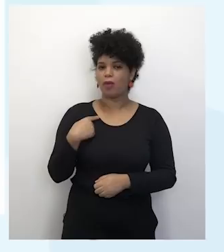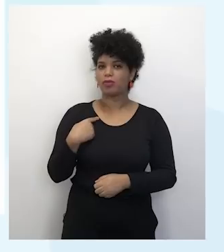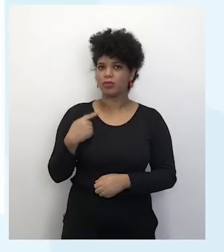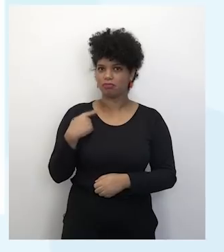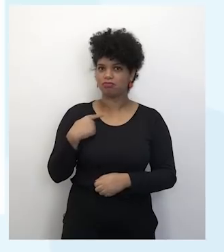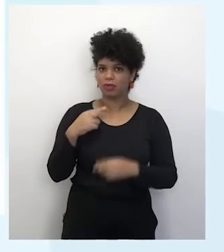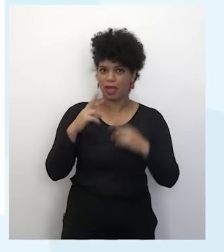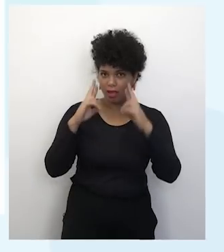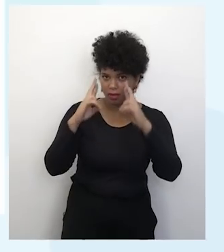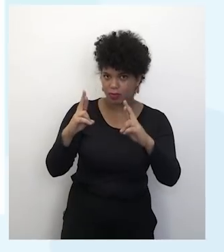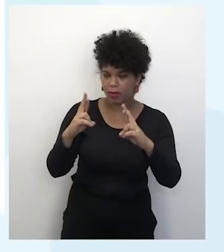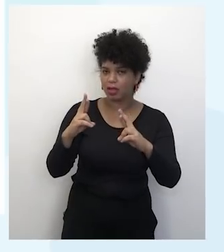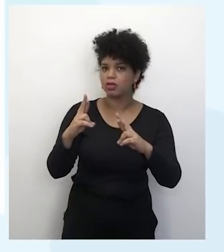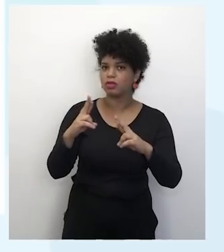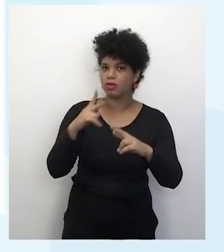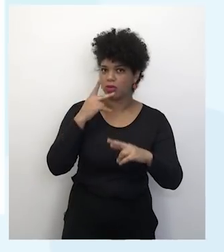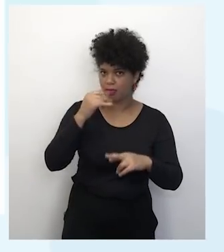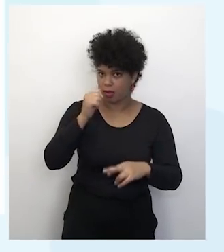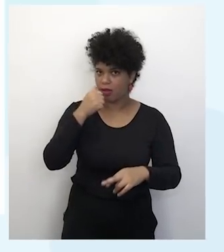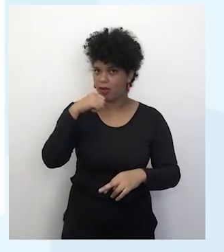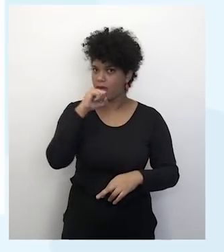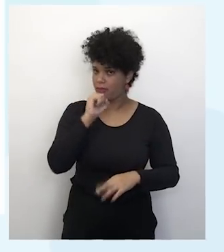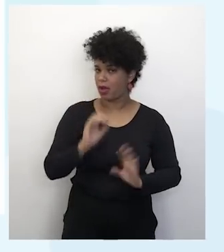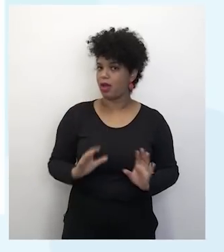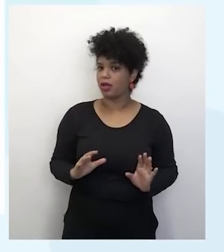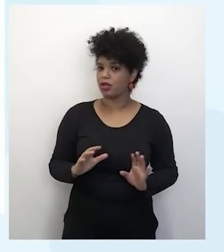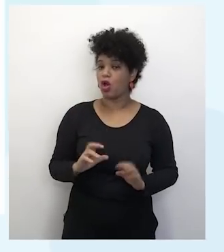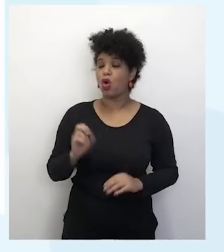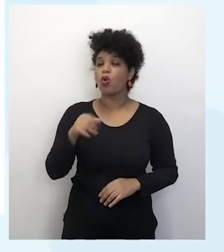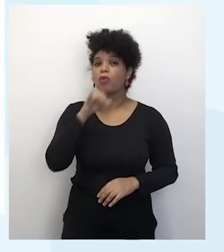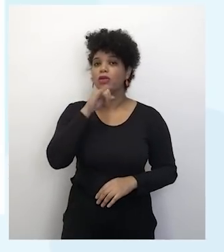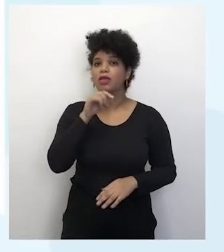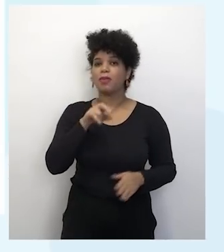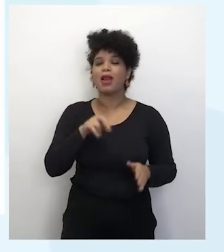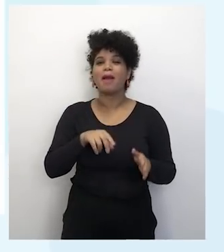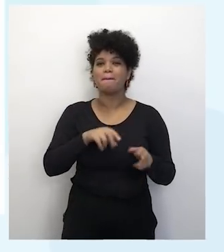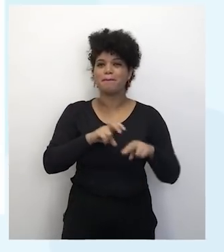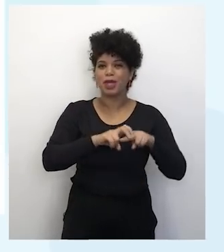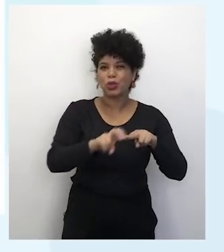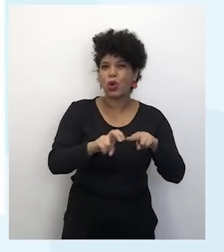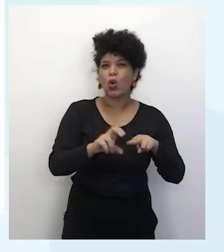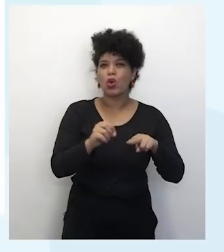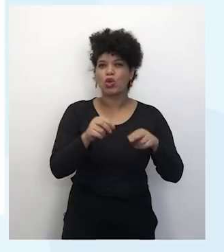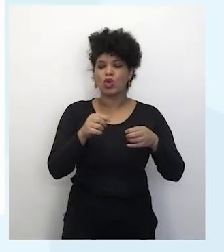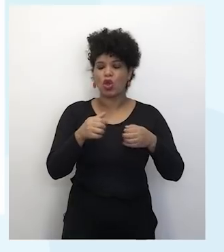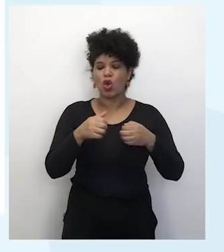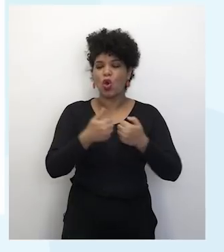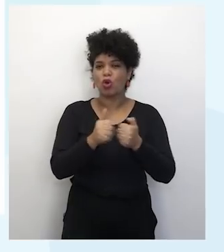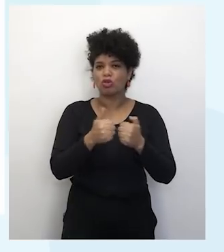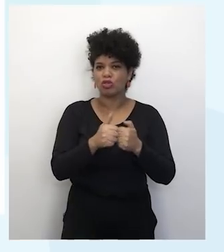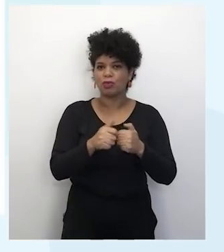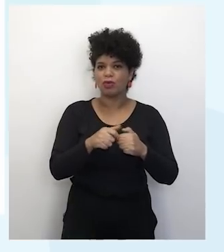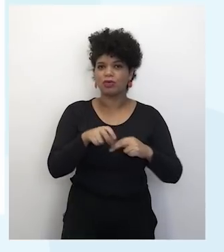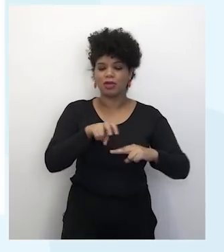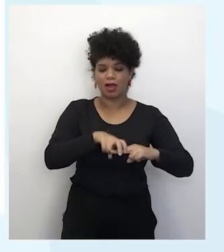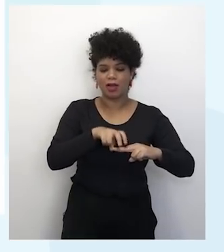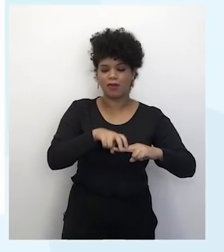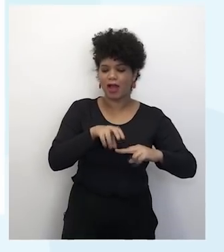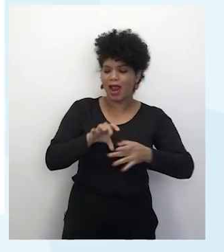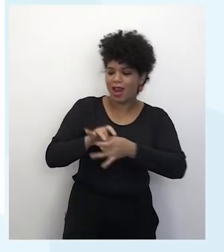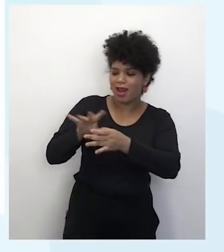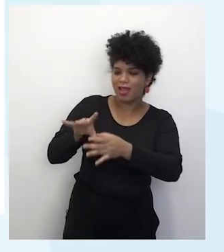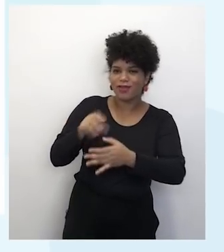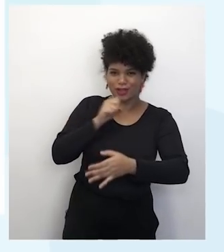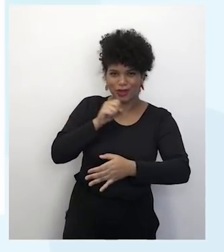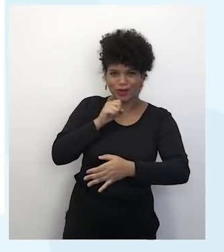Eu continuo não cedendo assento no metrô, no ônibus, né? Então, você vai colocar a evidência. Então,